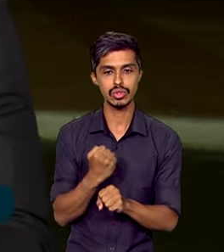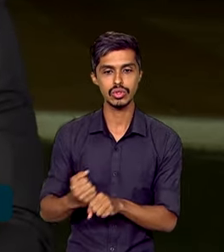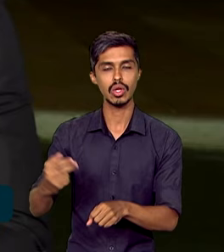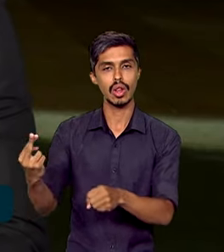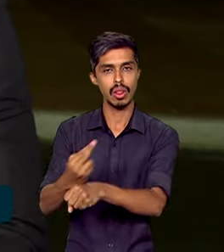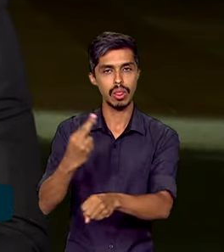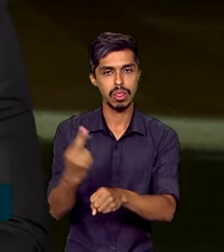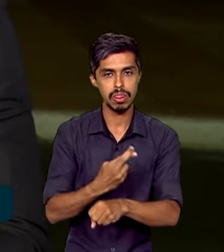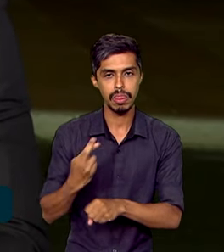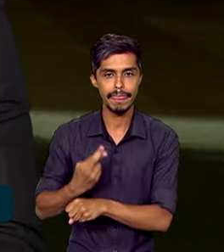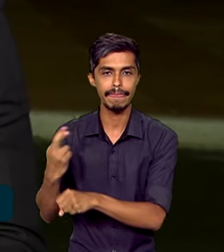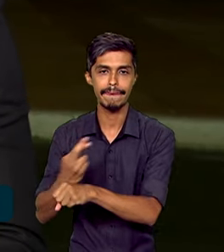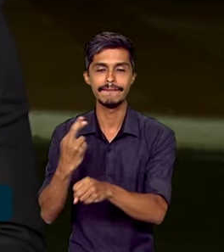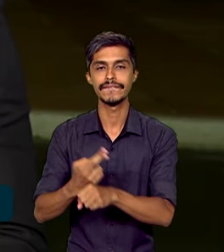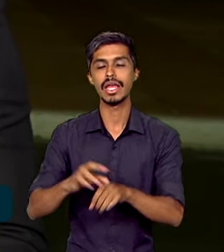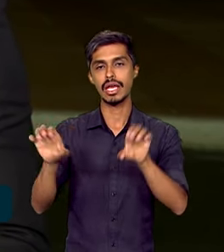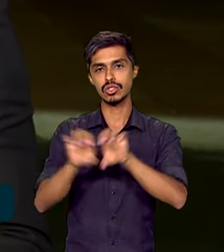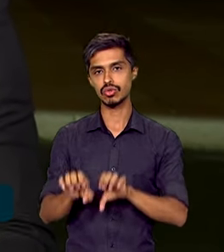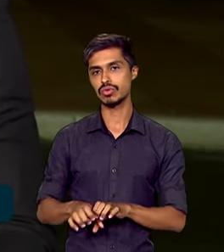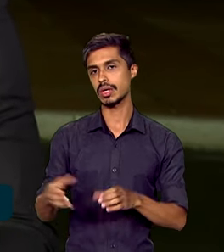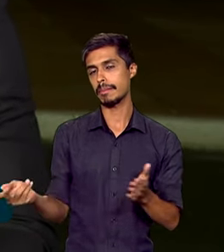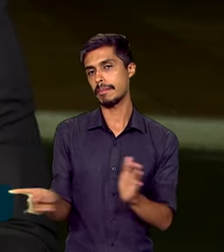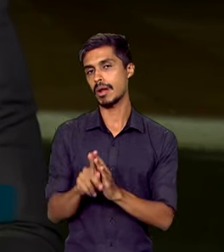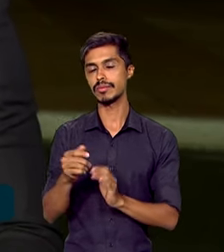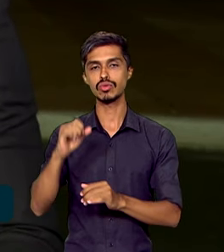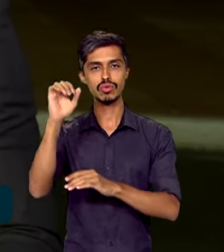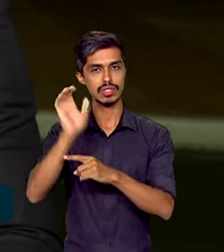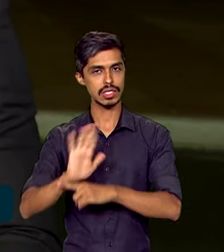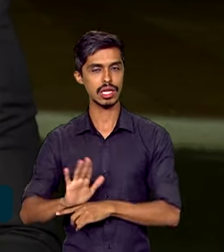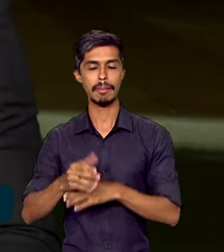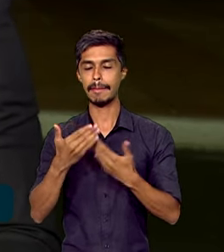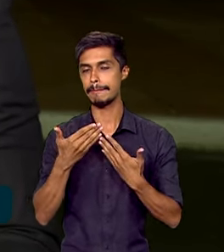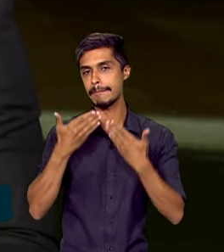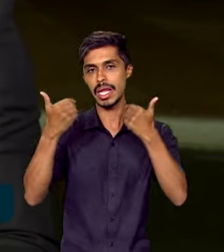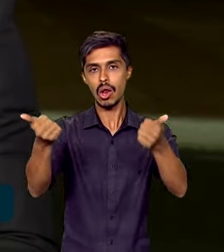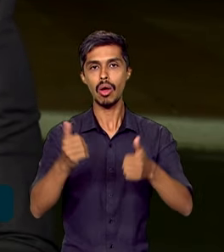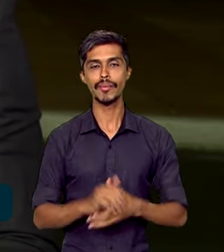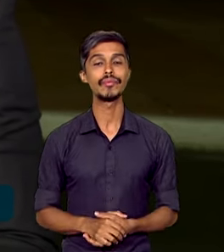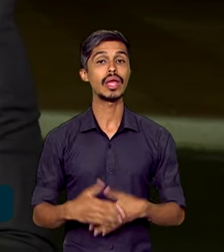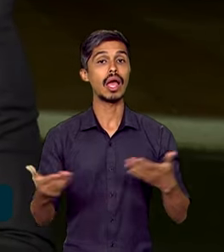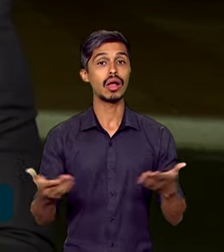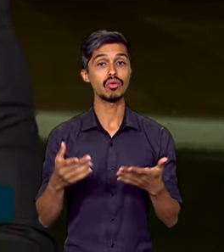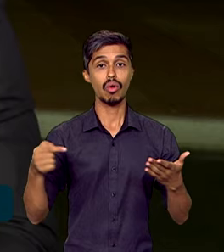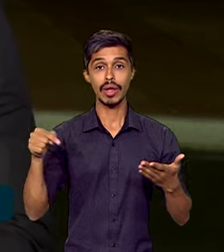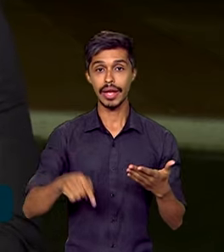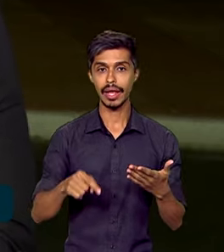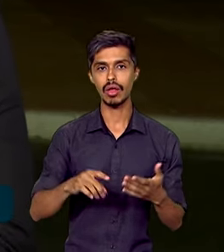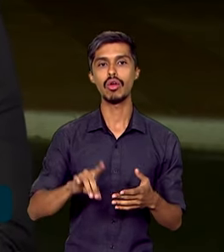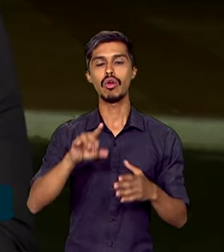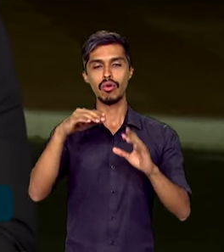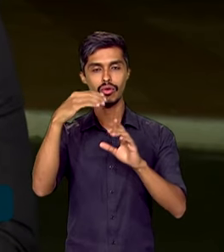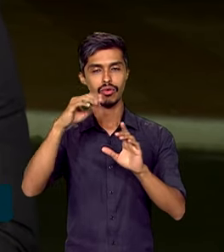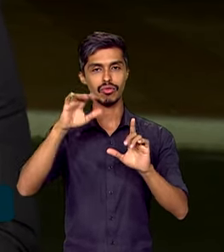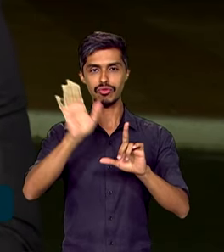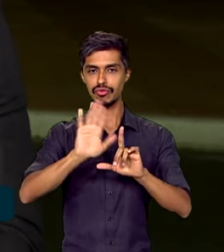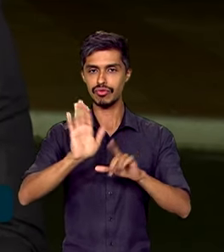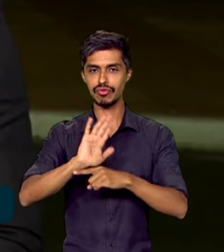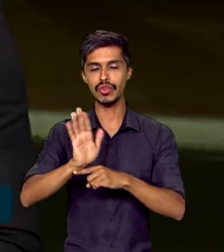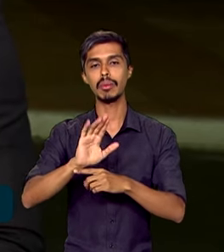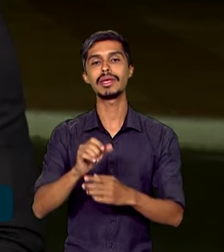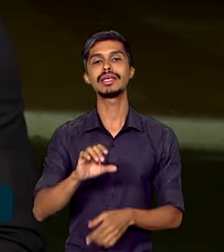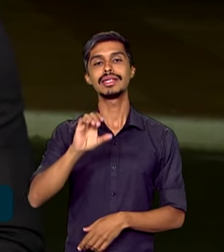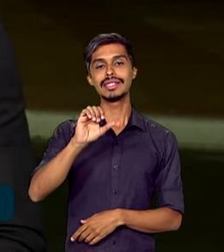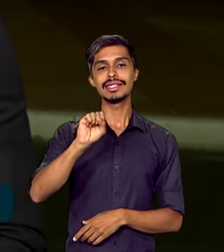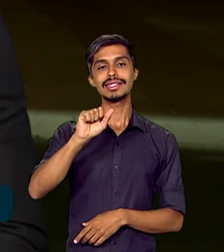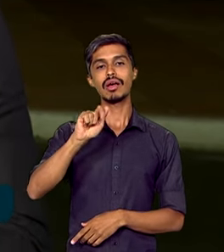recuperação da infraestrutura do cinema e já na primeira sessão do Cine Alvorada o filme Saudosa Maloca que